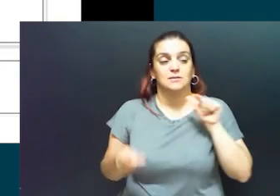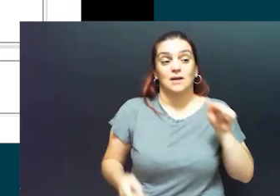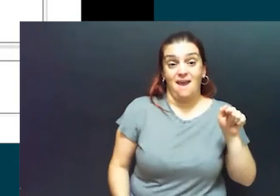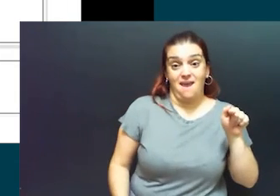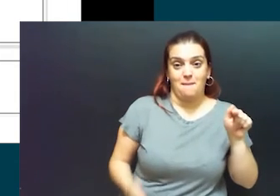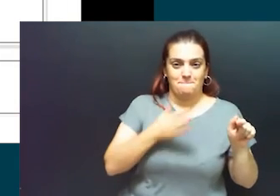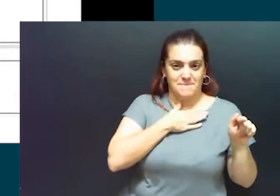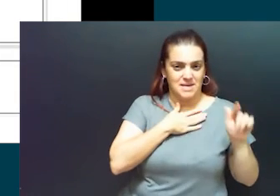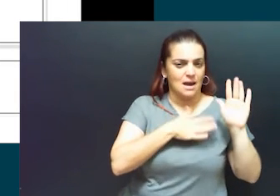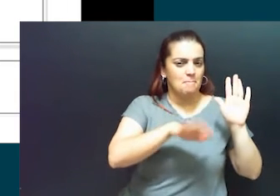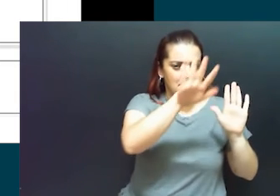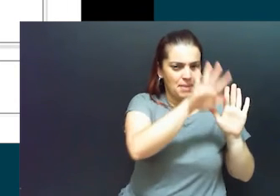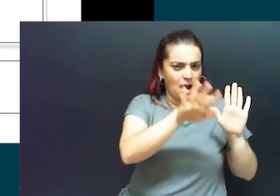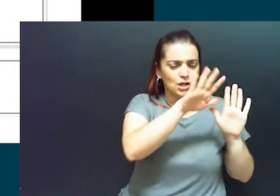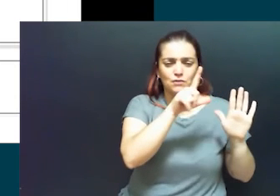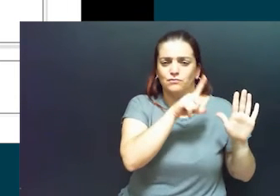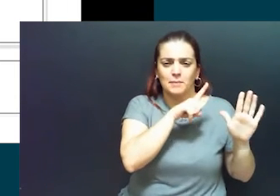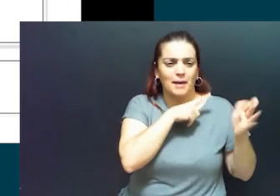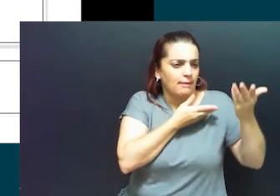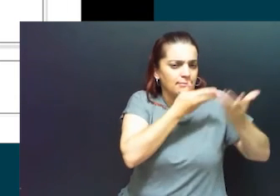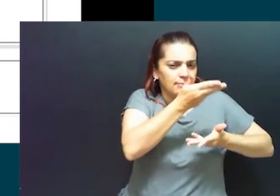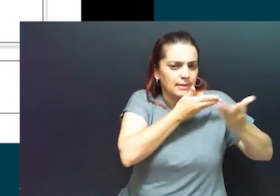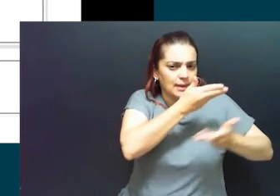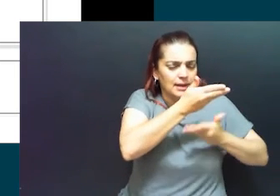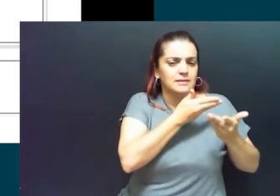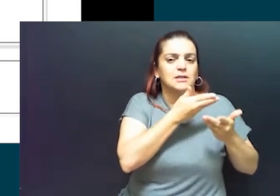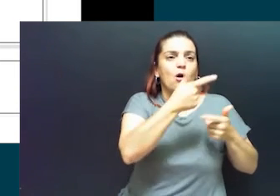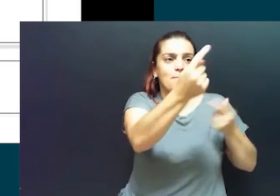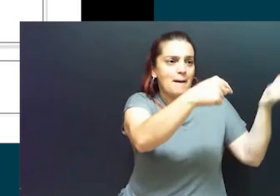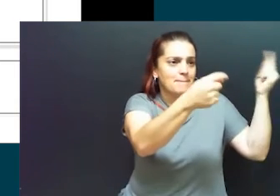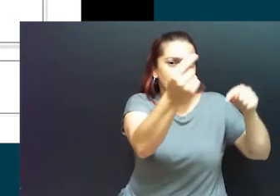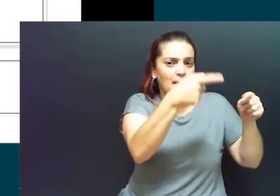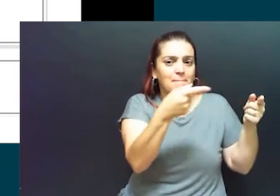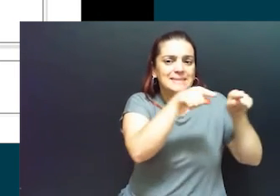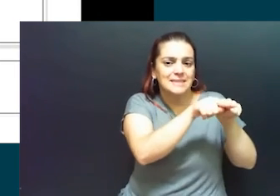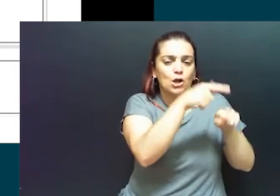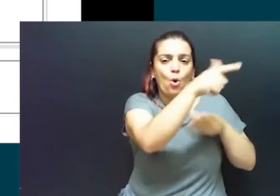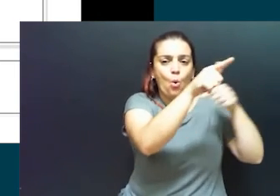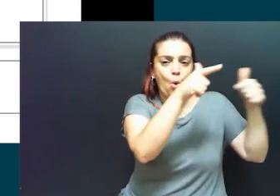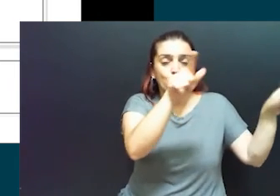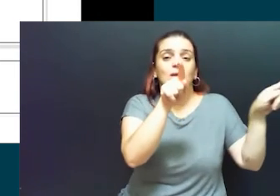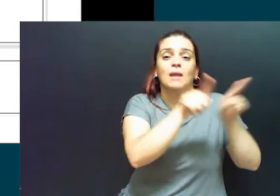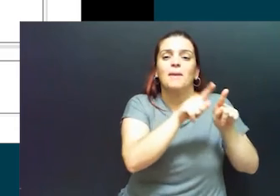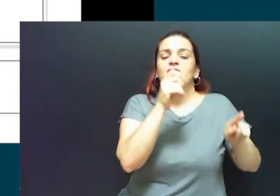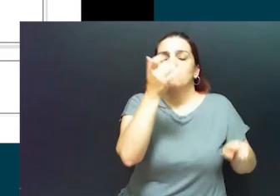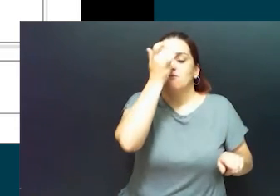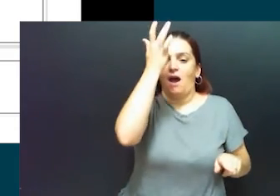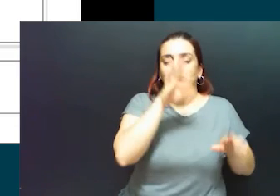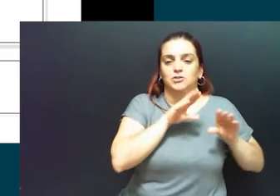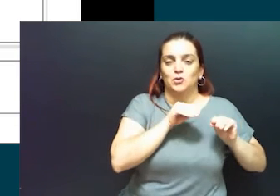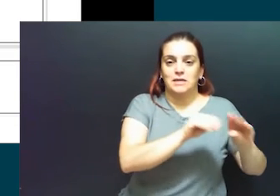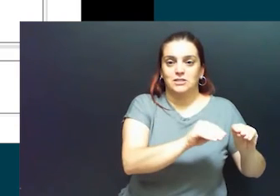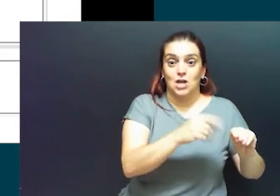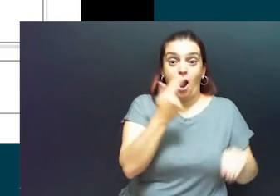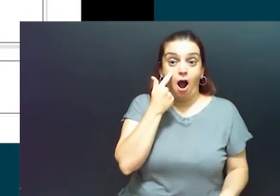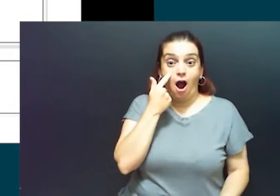as melhores opções de integração para aplicativos de terceiro e é muito mais fácil de implantar. Então, esse pitch aqui, né,